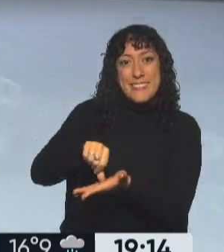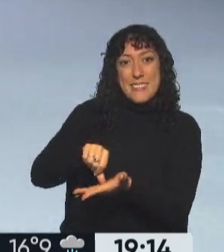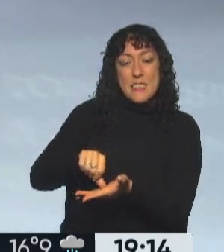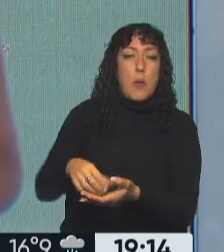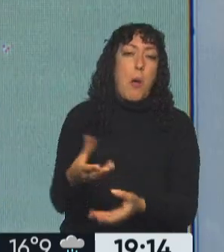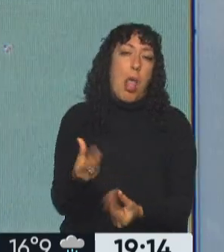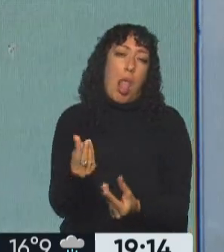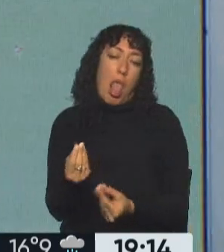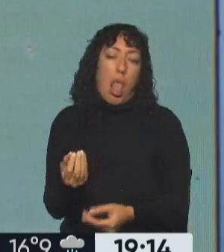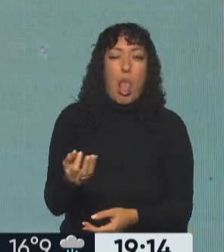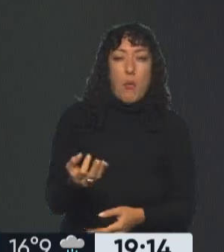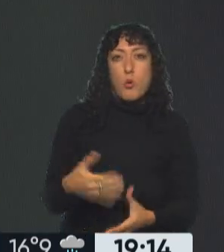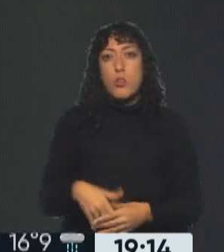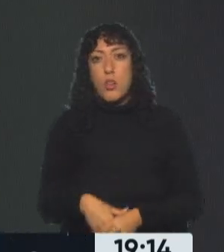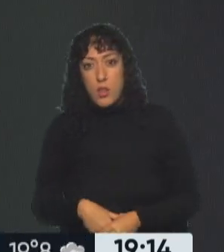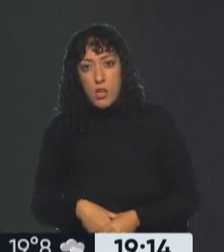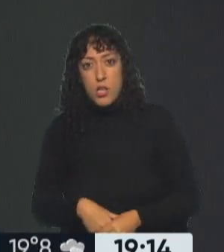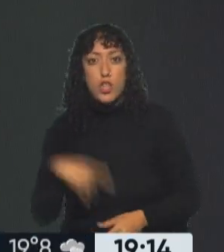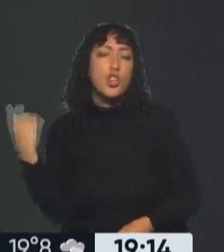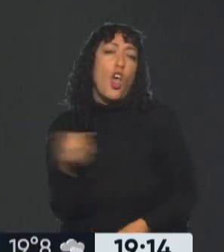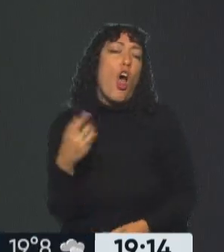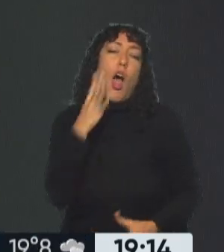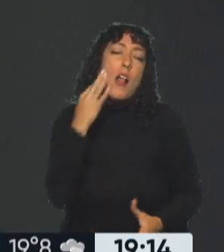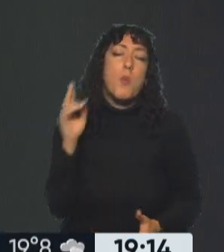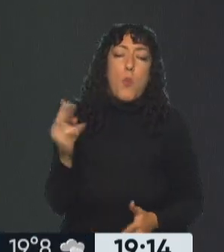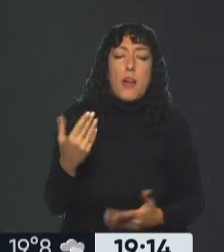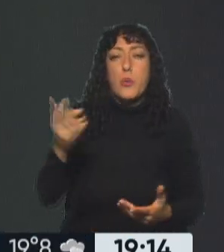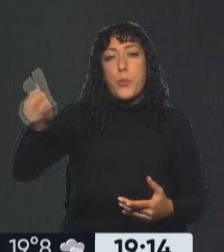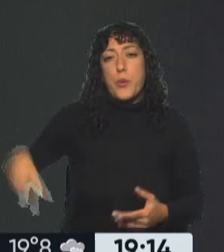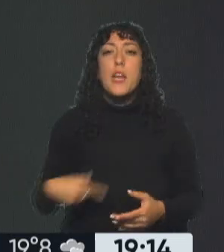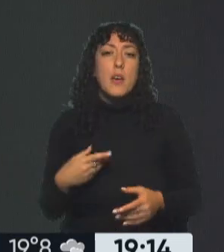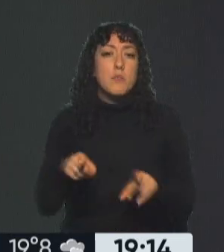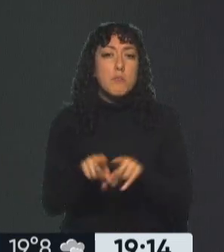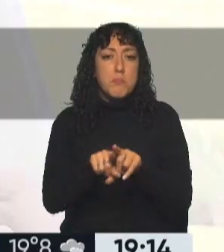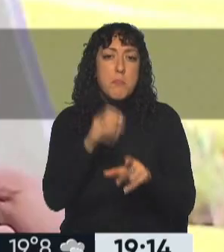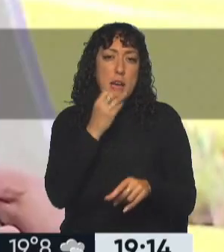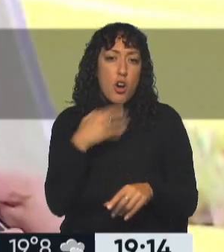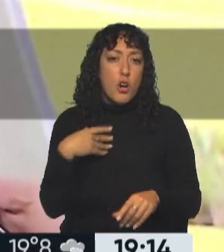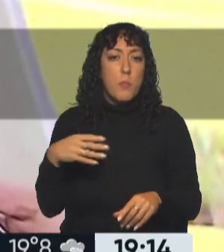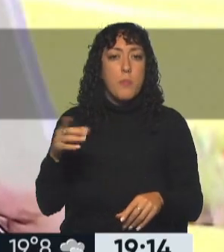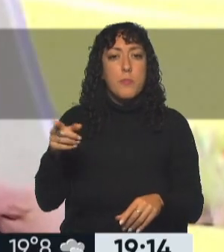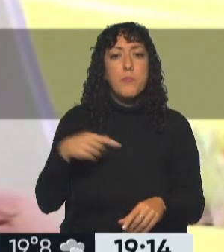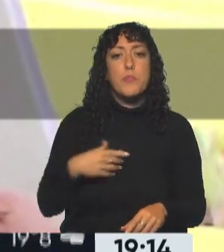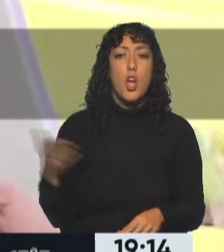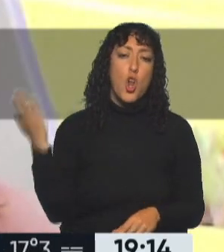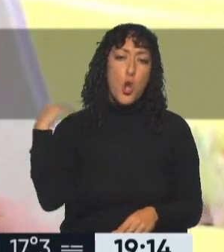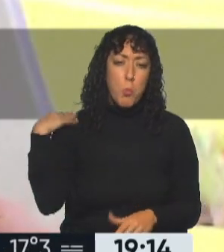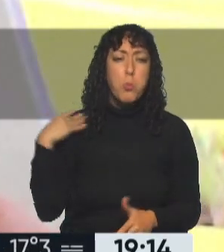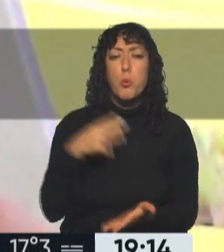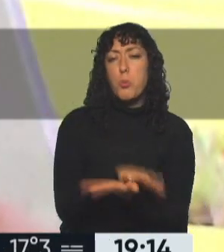maricas, diciéndoles que todos nos vamos a morir de algo, pero mejor lo escuchamos al propio Bolsonaro. Bueno. Mas, dados os